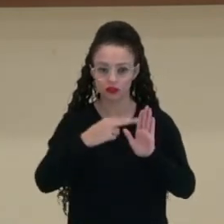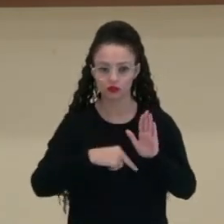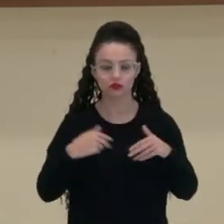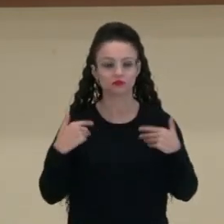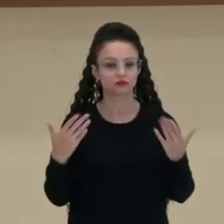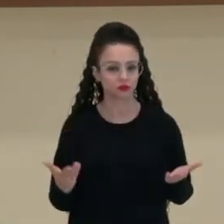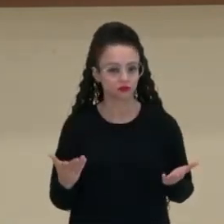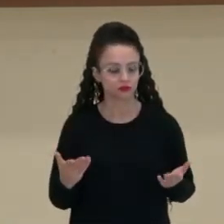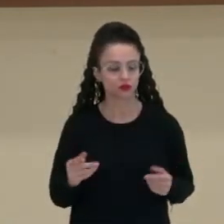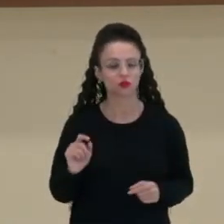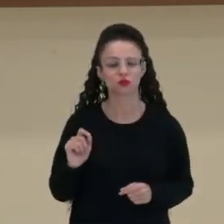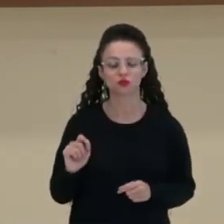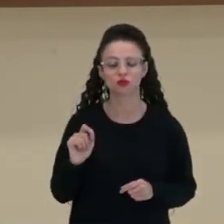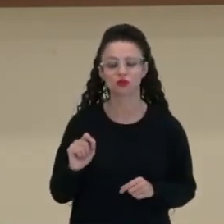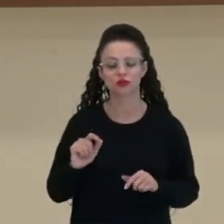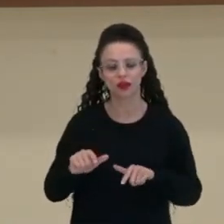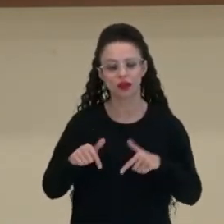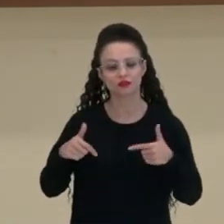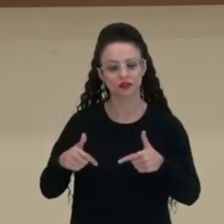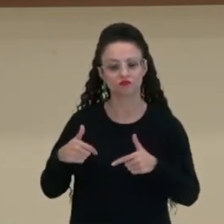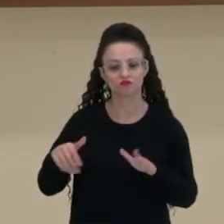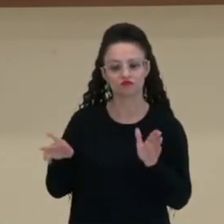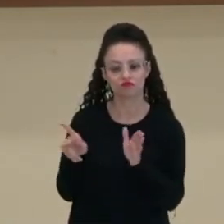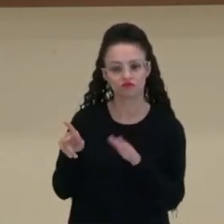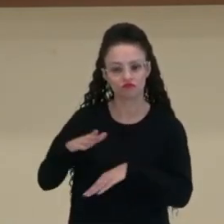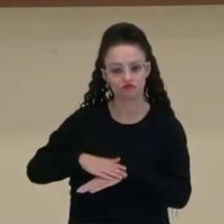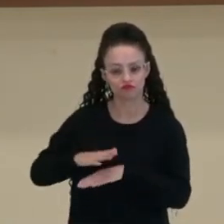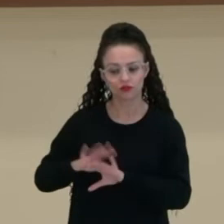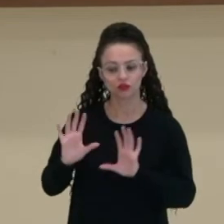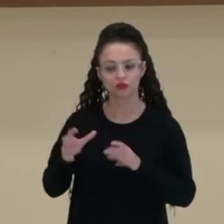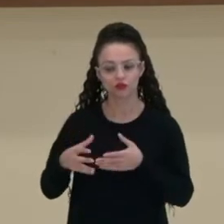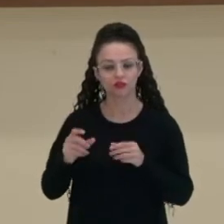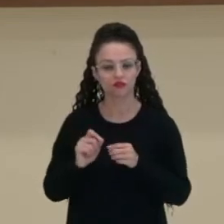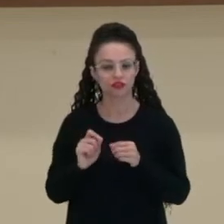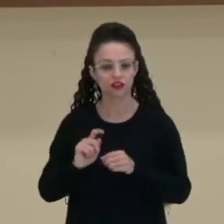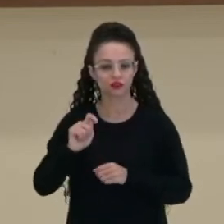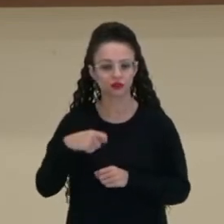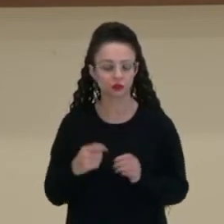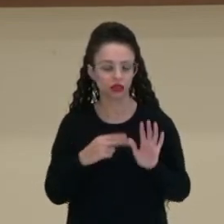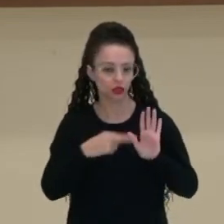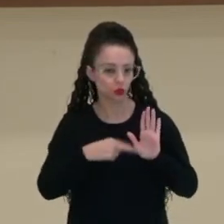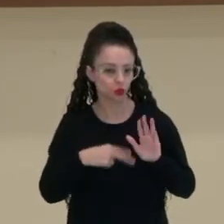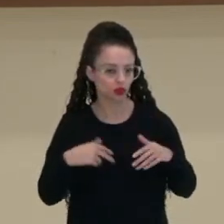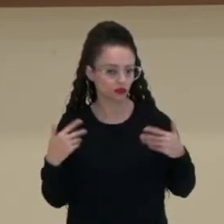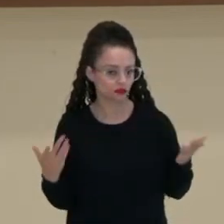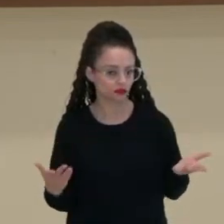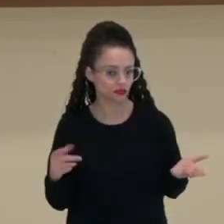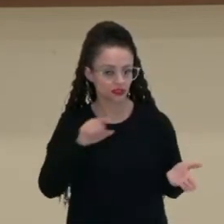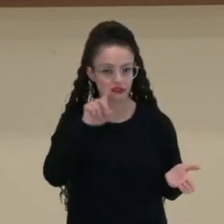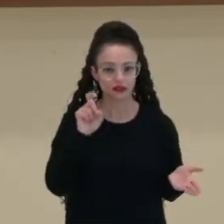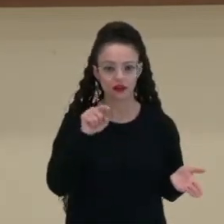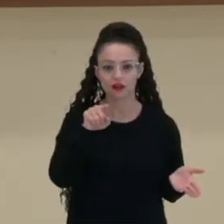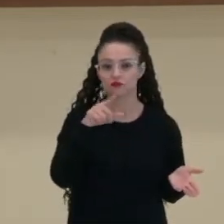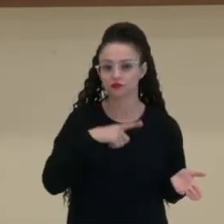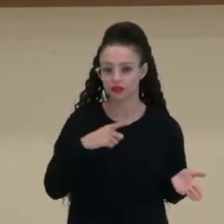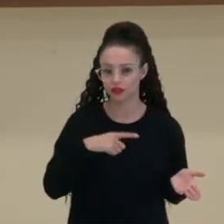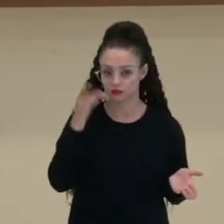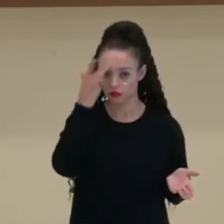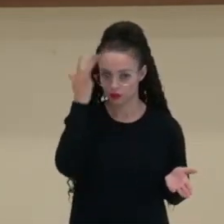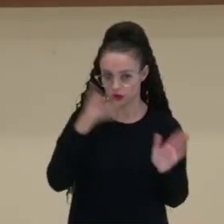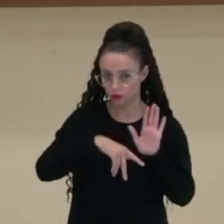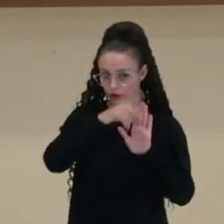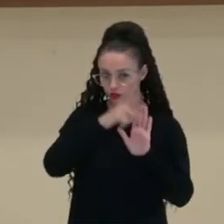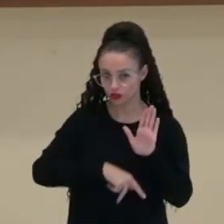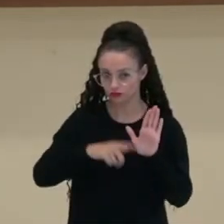Então, que ações a sua comunidade faz em relação à leitura? Será que você tem alguém que tem um